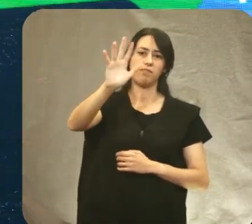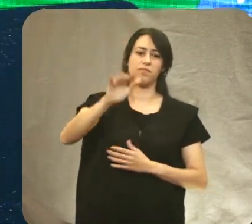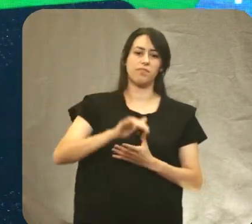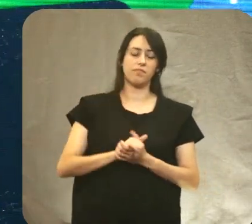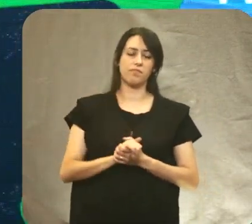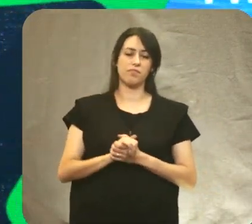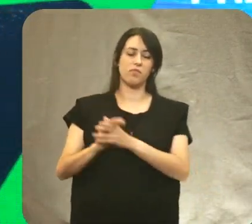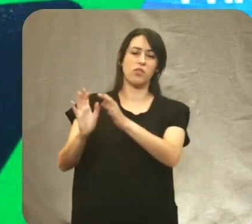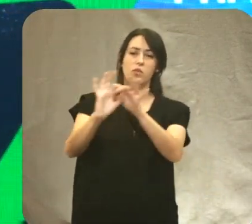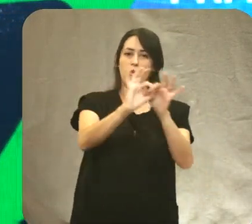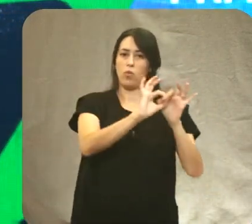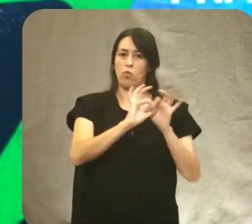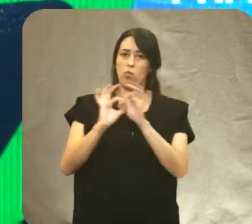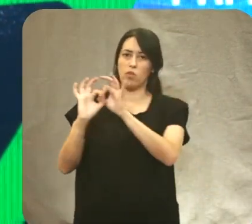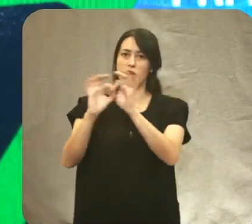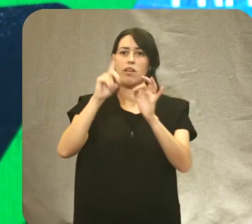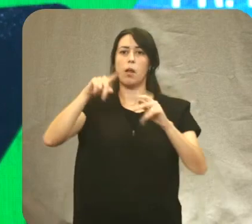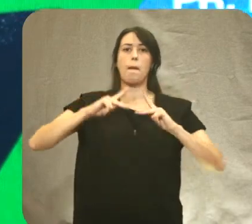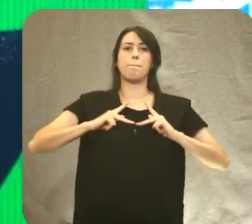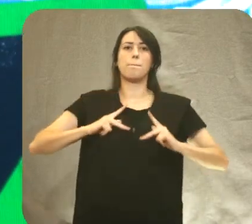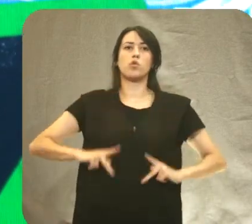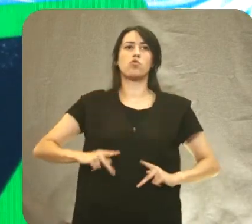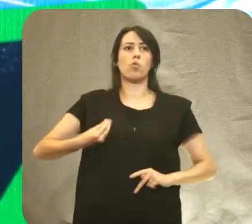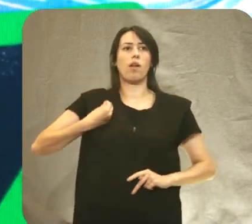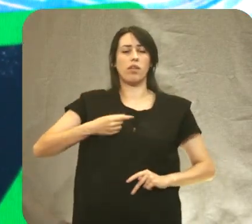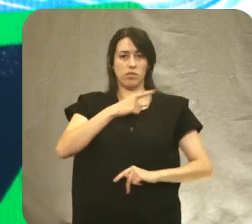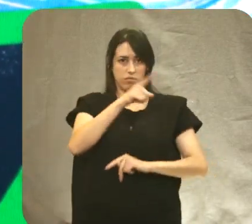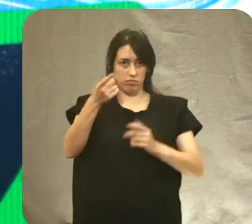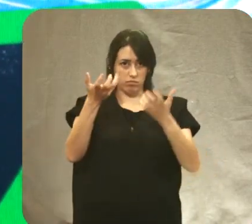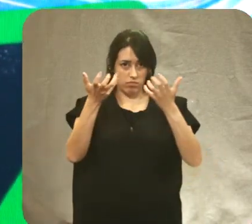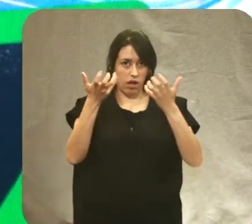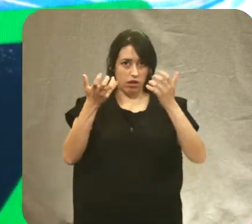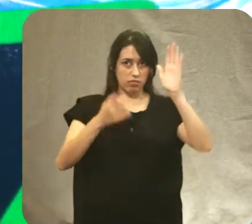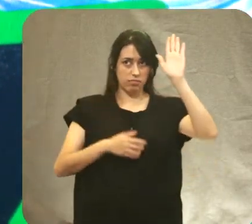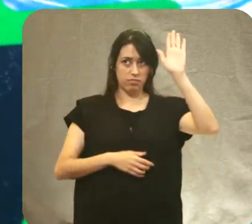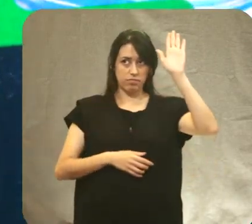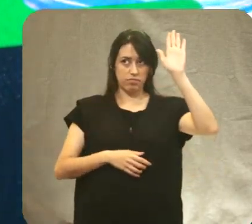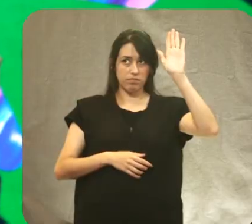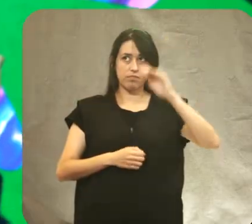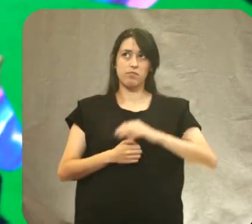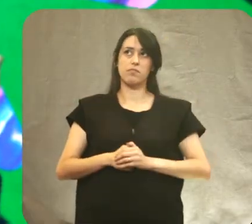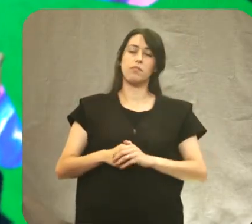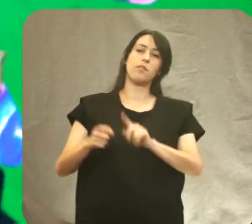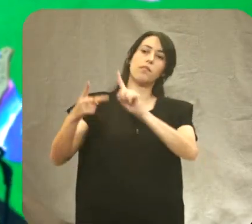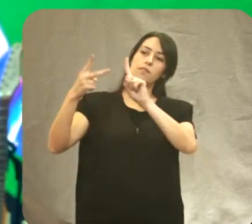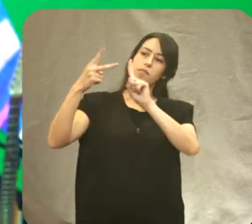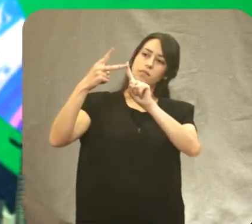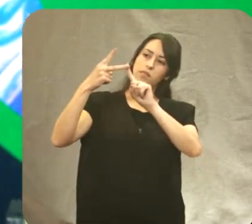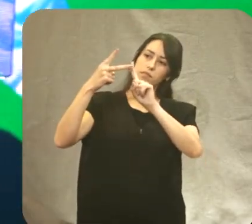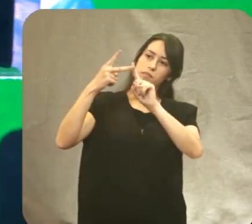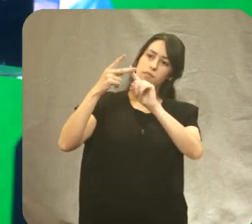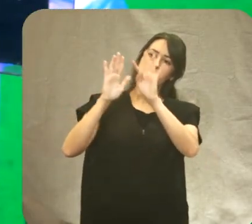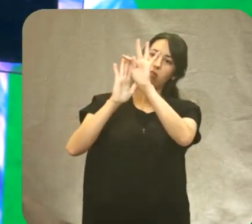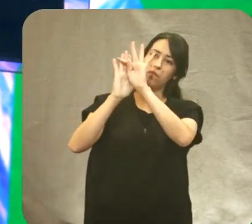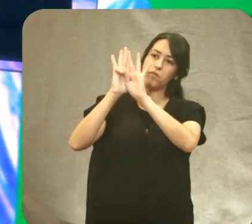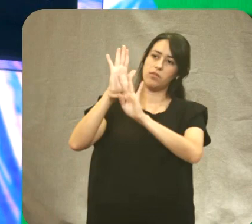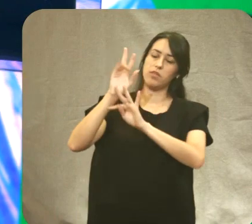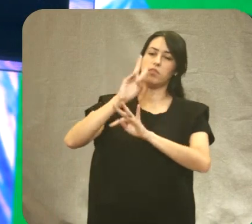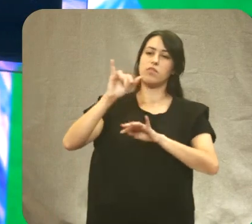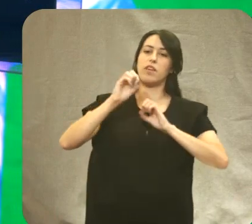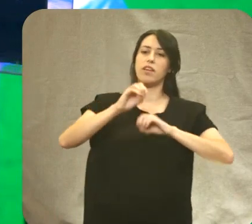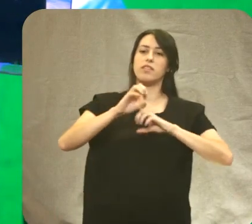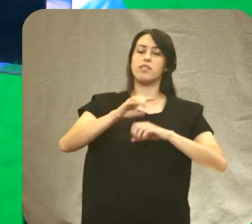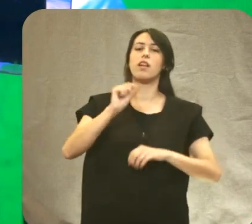Unidade envolve posturas de vida. Quem quer ter essas posturas? Em segundo lugar, o texto vai nos ensinar que a unidade envolve